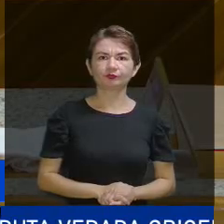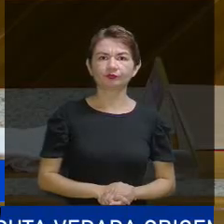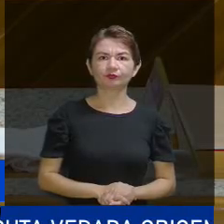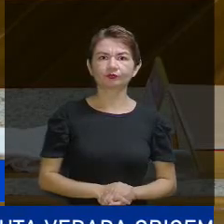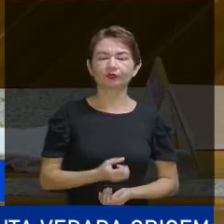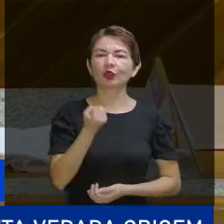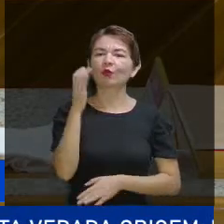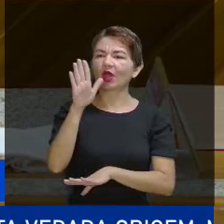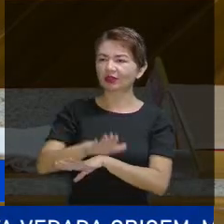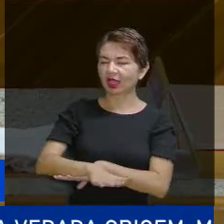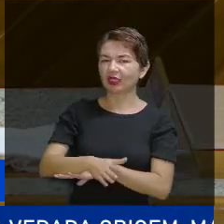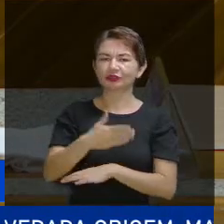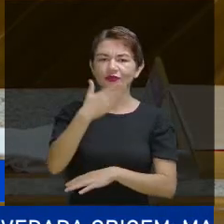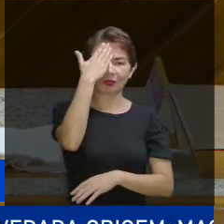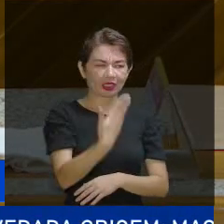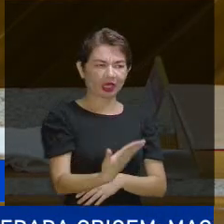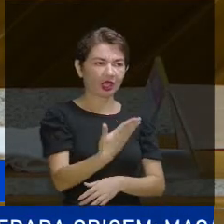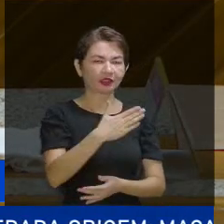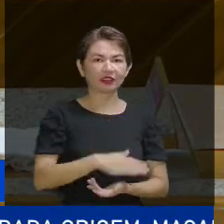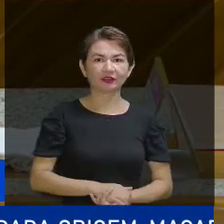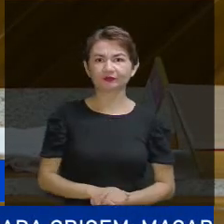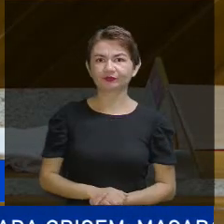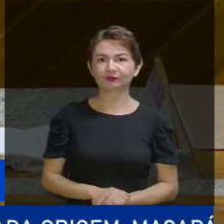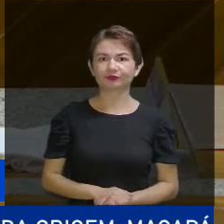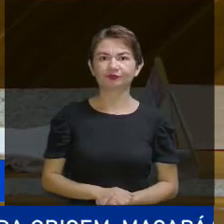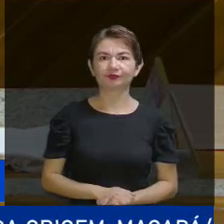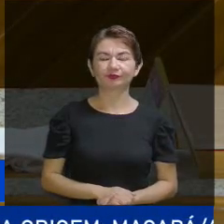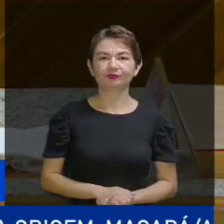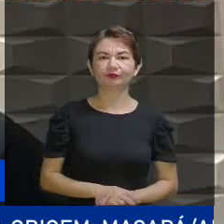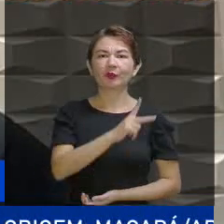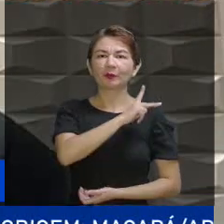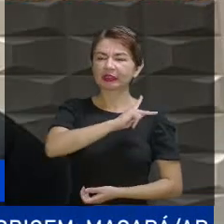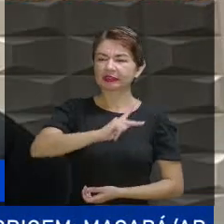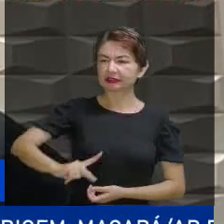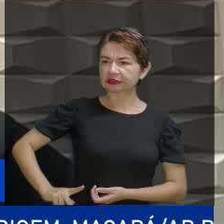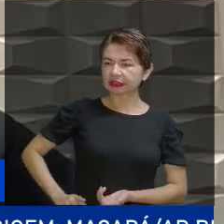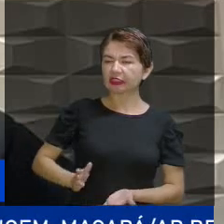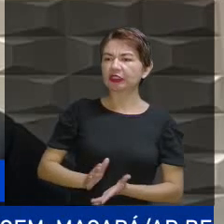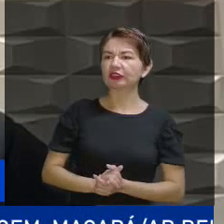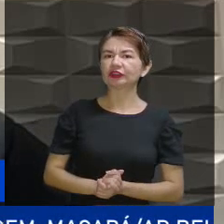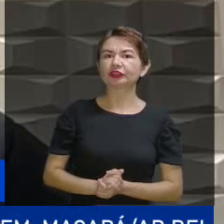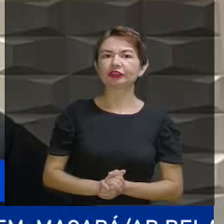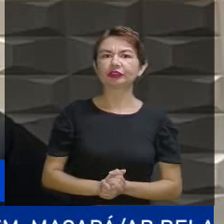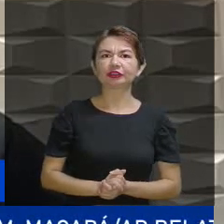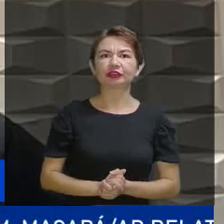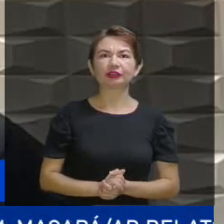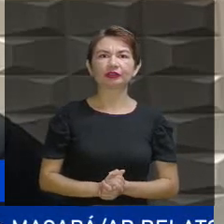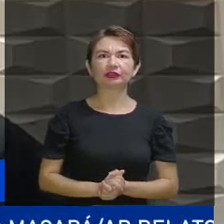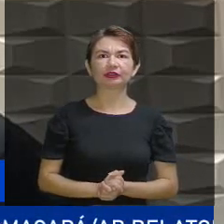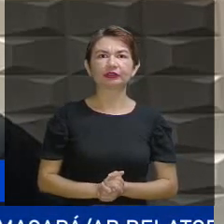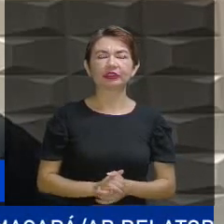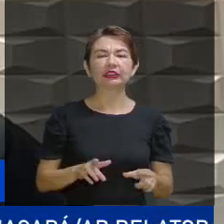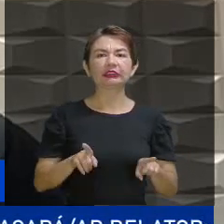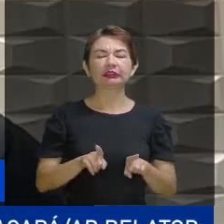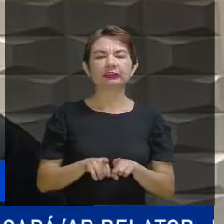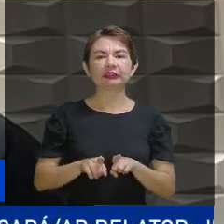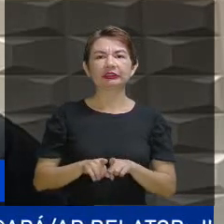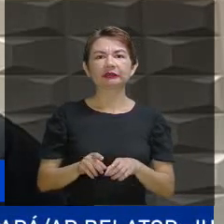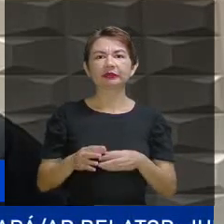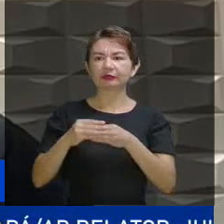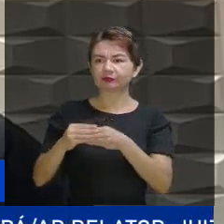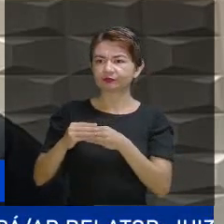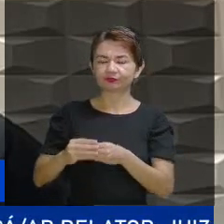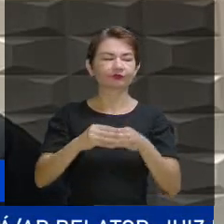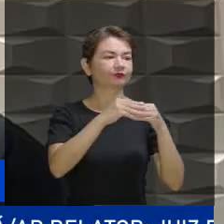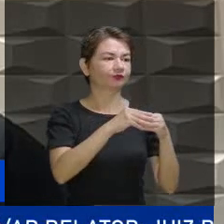Amanda, boa tarde. Muito obrigada. Muito obrigada, senhor presidente. Na pessoa de Vossa Excelência, cumprimento a